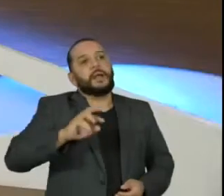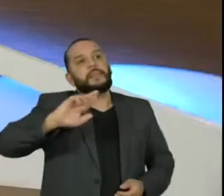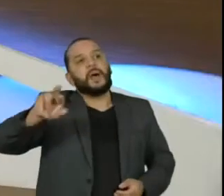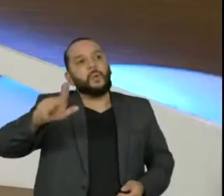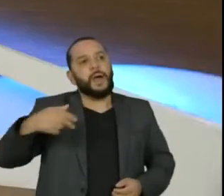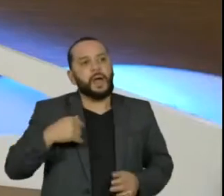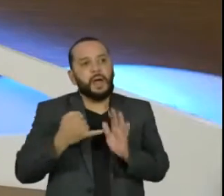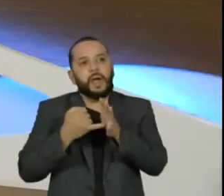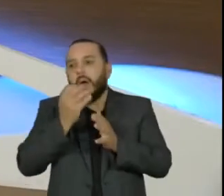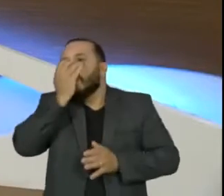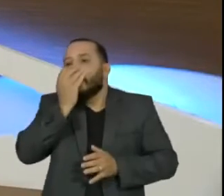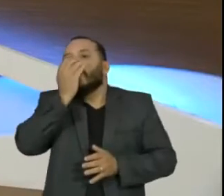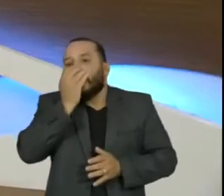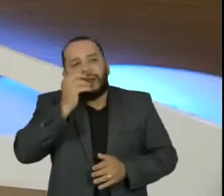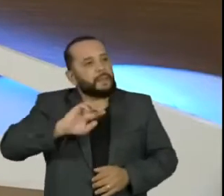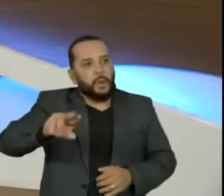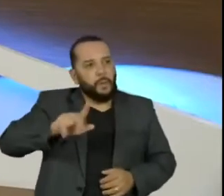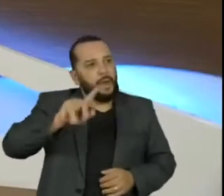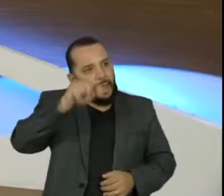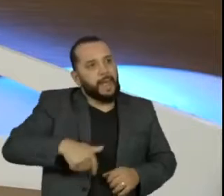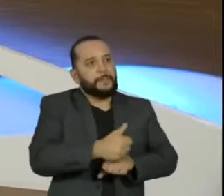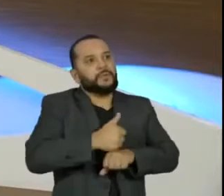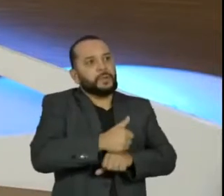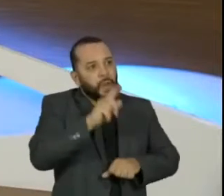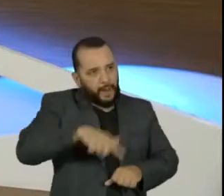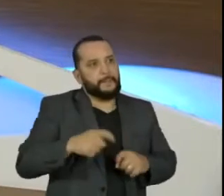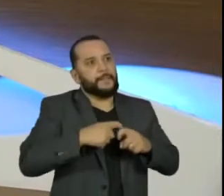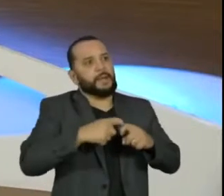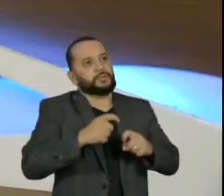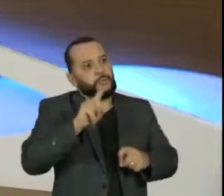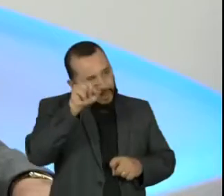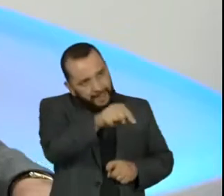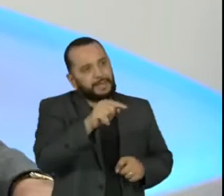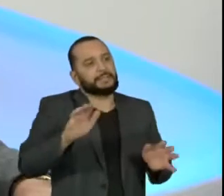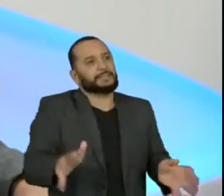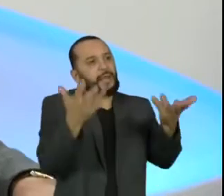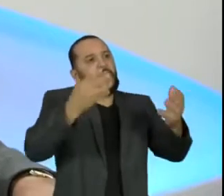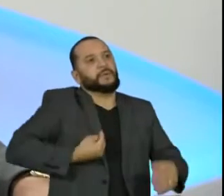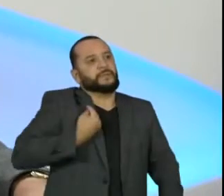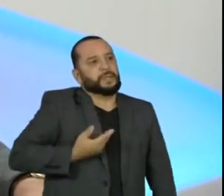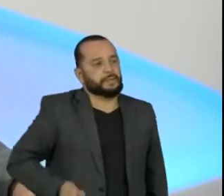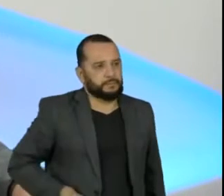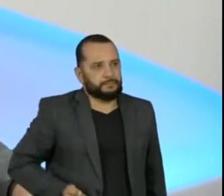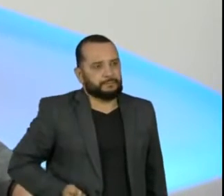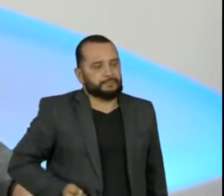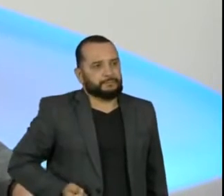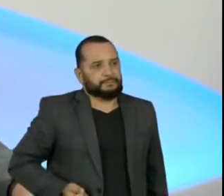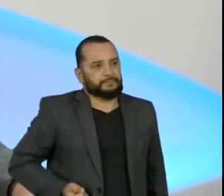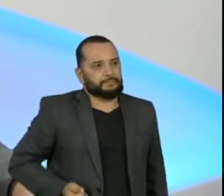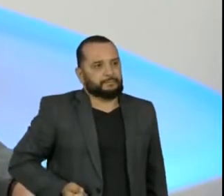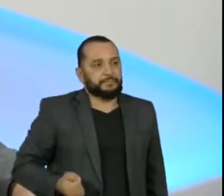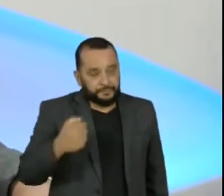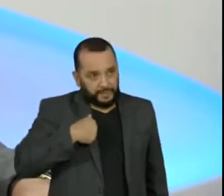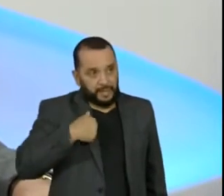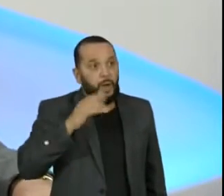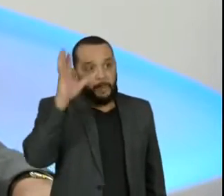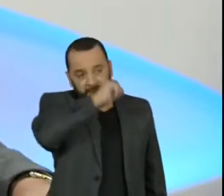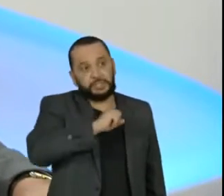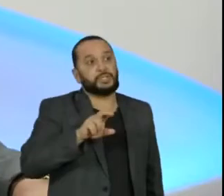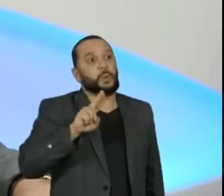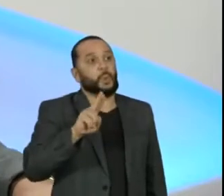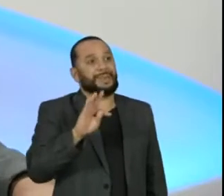gente. Quem salva a vida é médico. Eu aprendi que uma